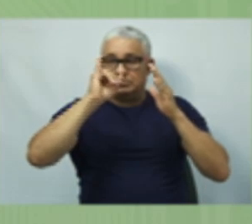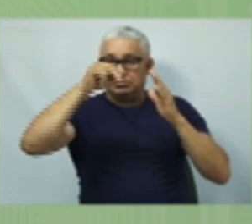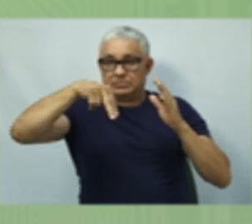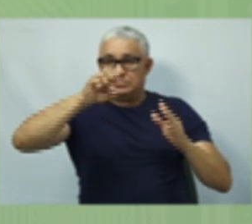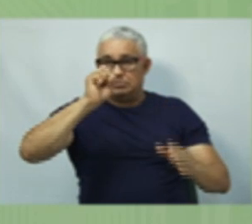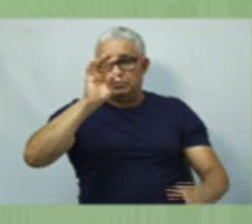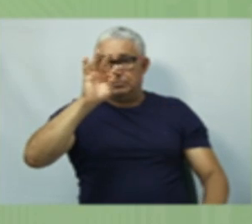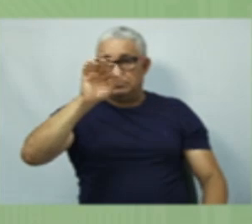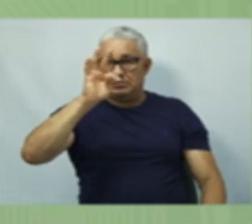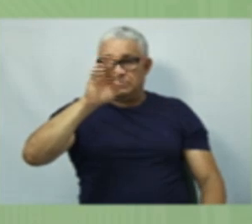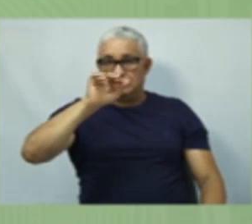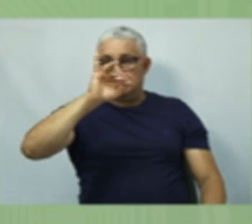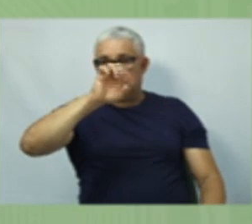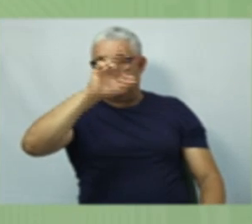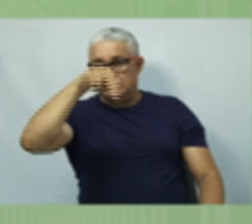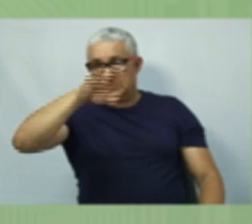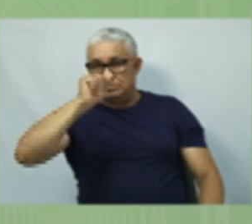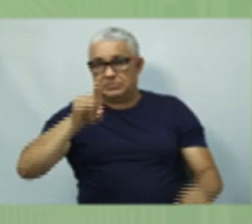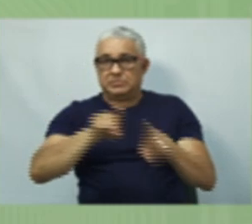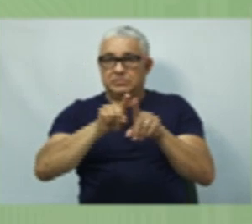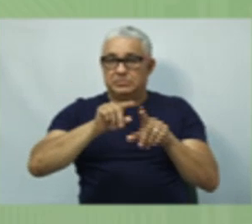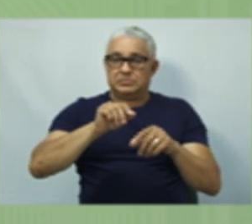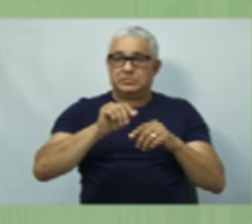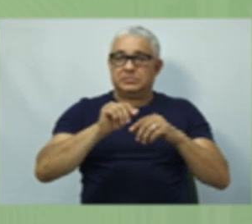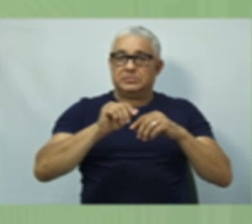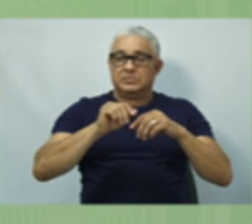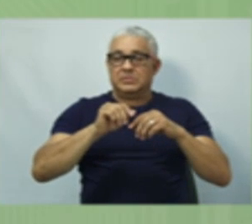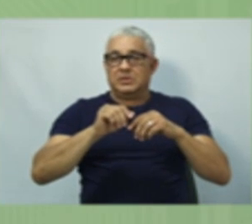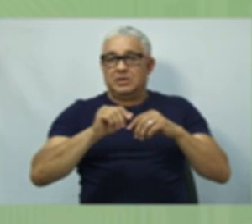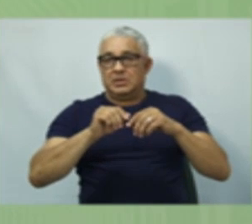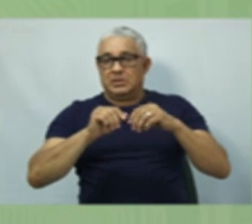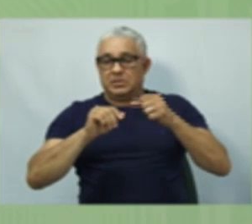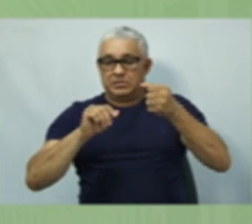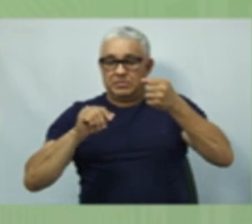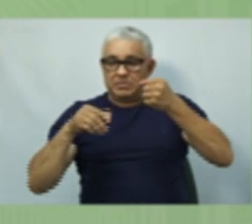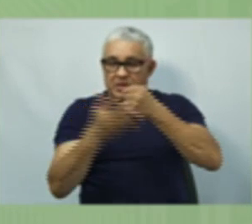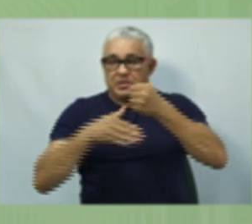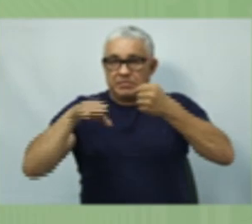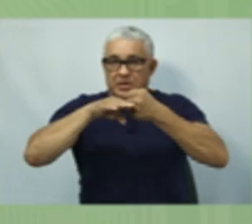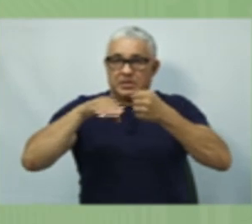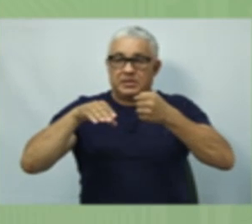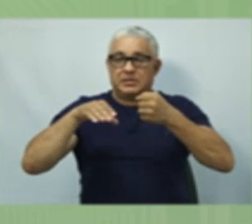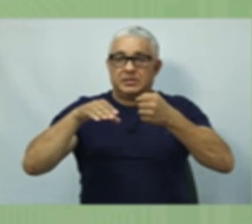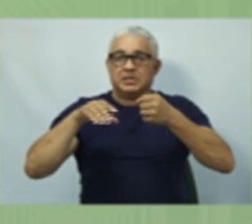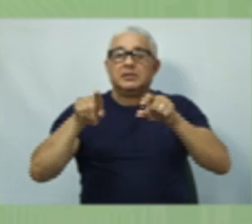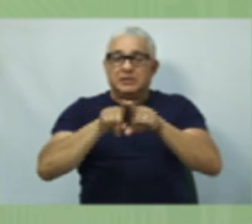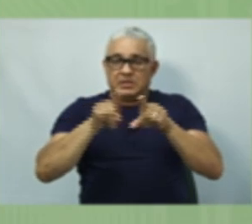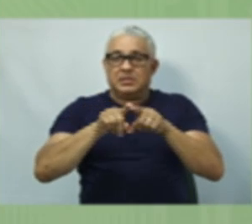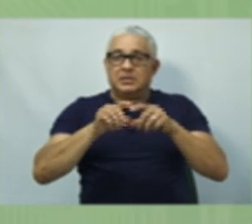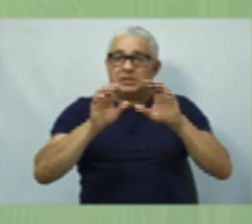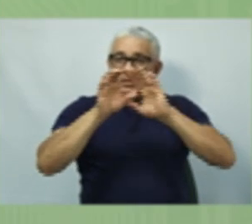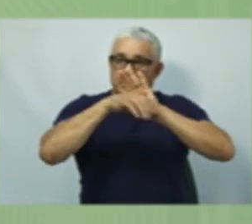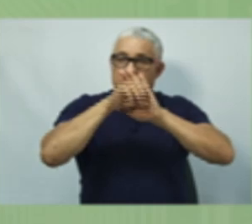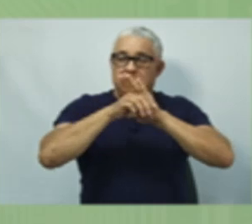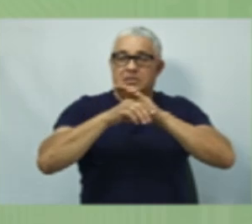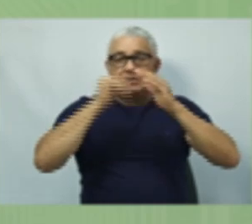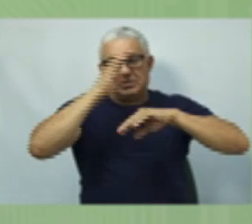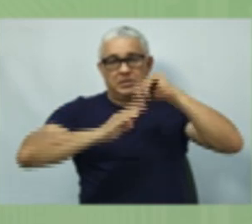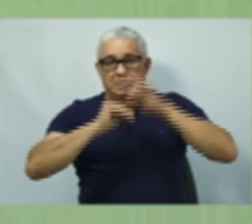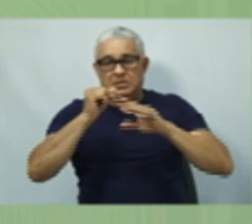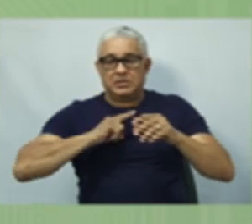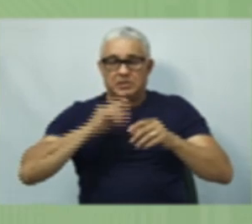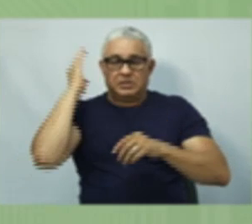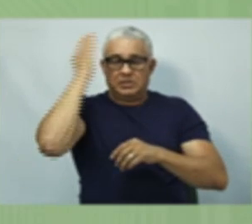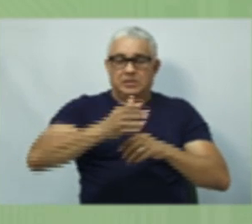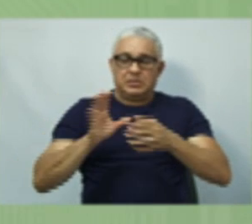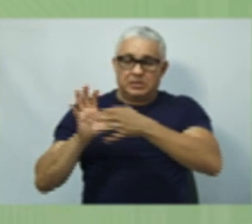nível intermediário e de nível operacional. As habilidades conceituais, elas estão relacionadas principalmente no